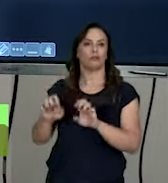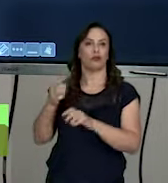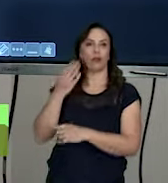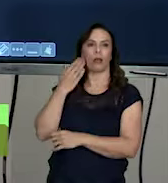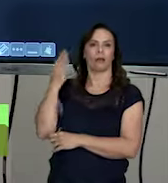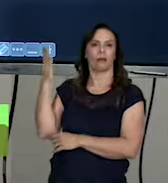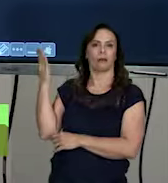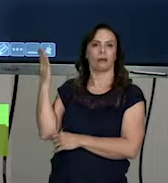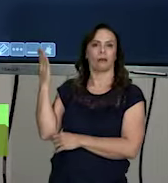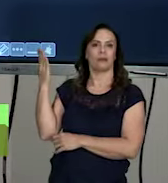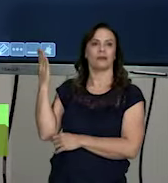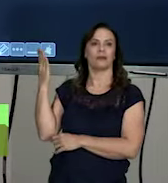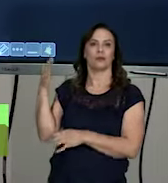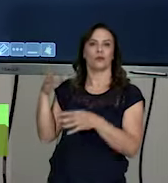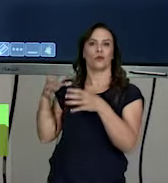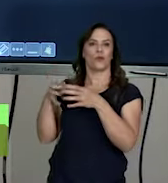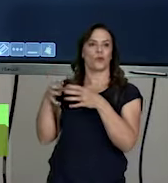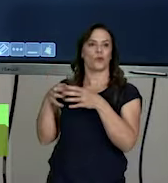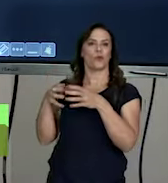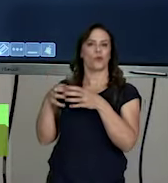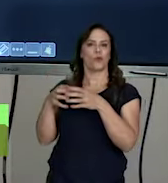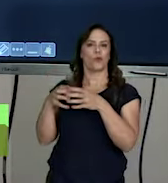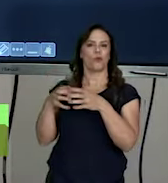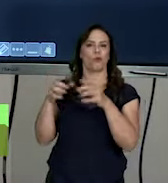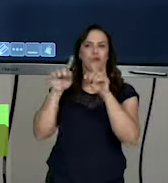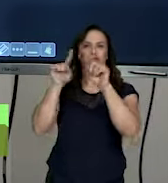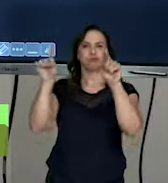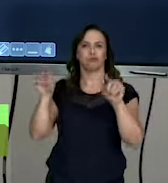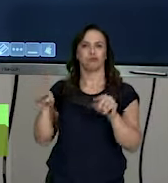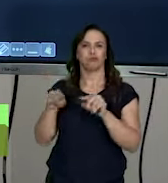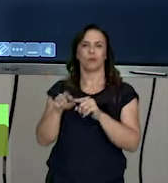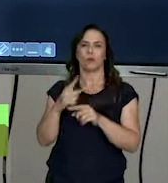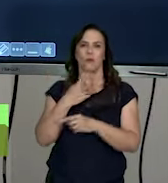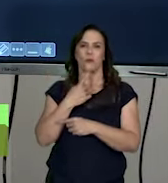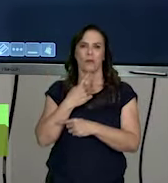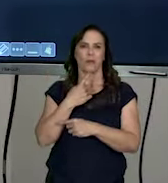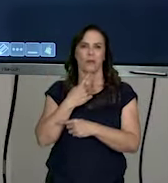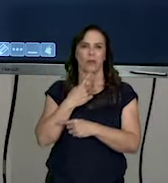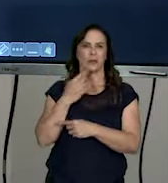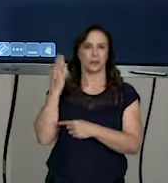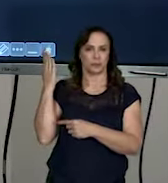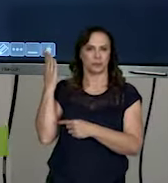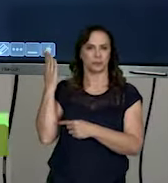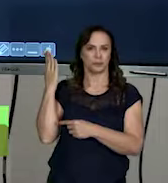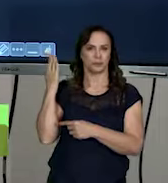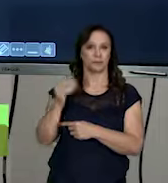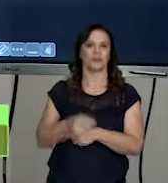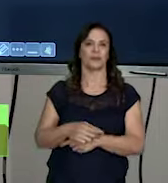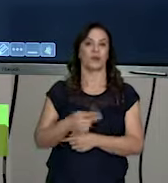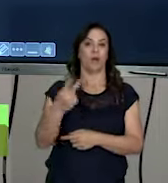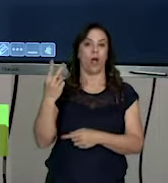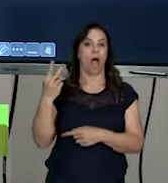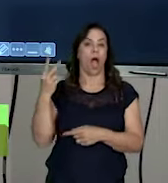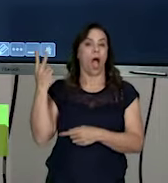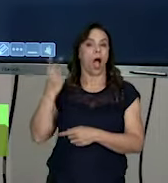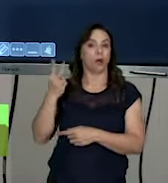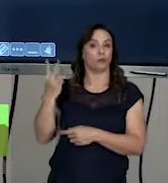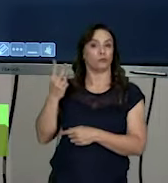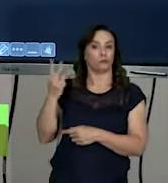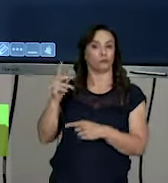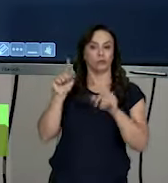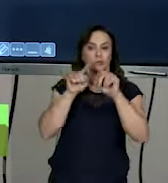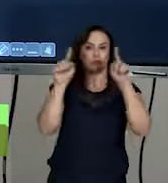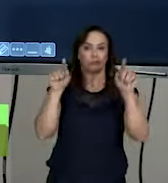ó. Esse grupo que possui essa estrutura, essas duas estruturas, essas substâncias que possuem